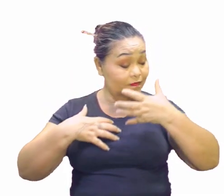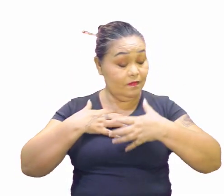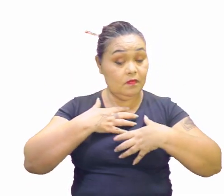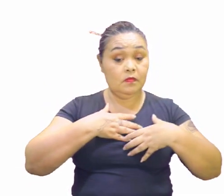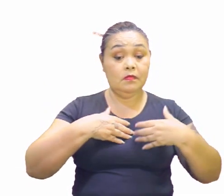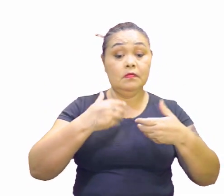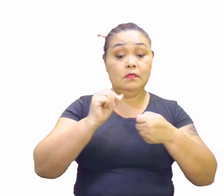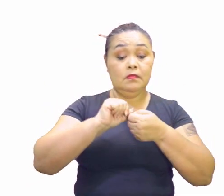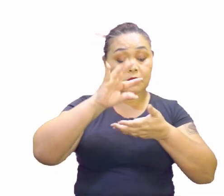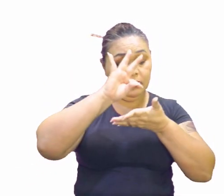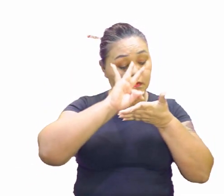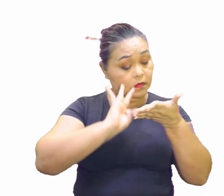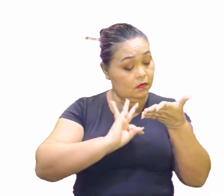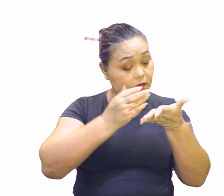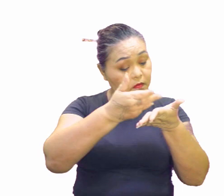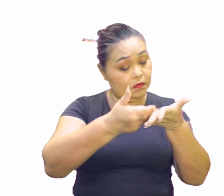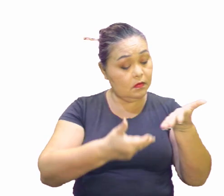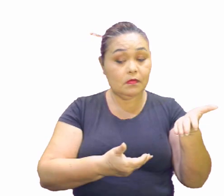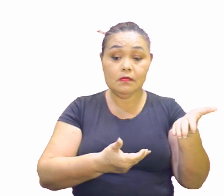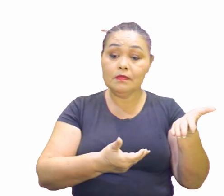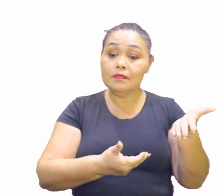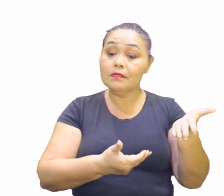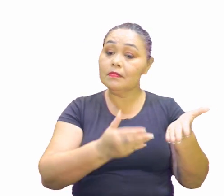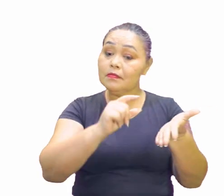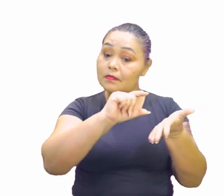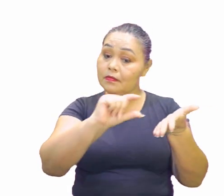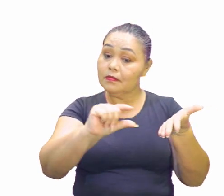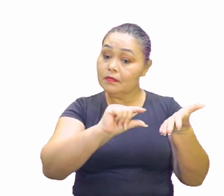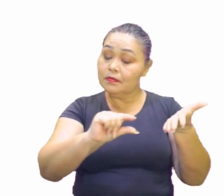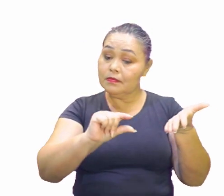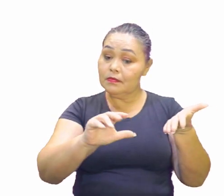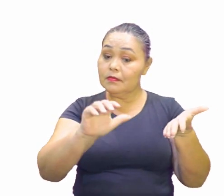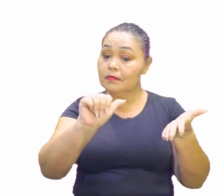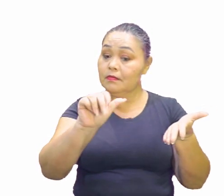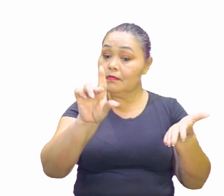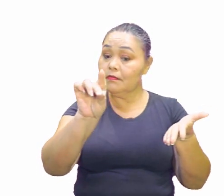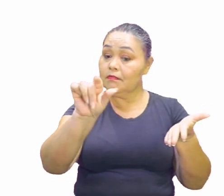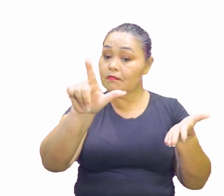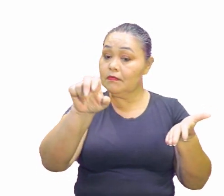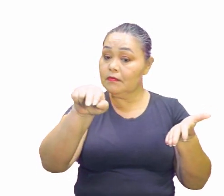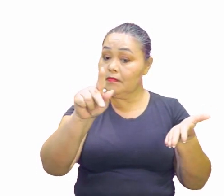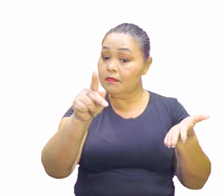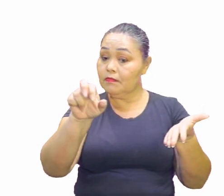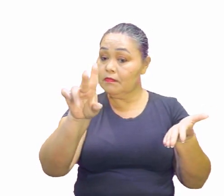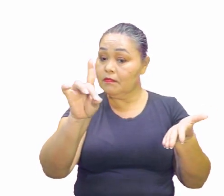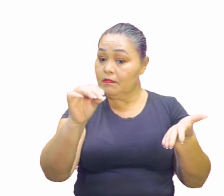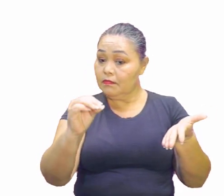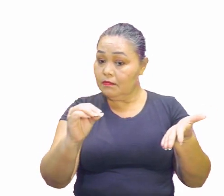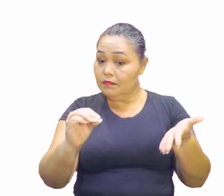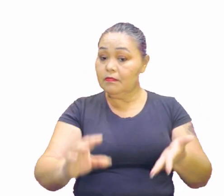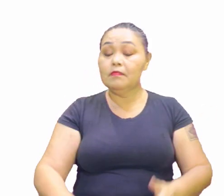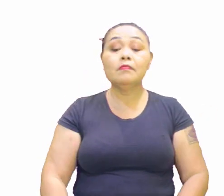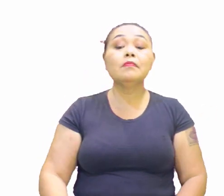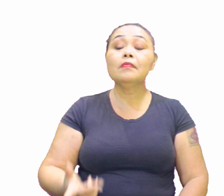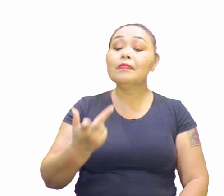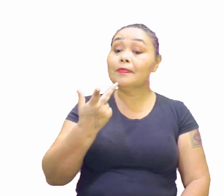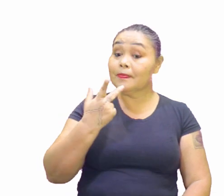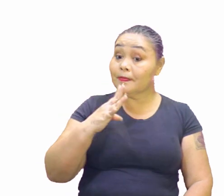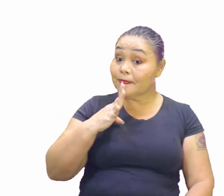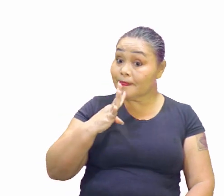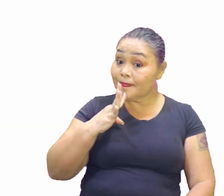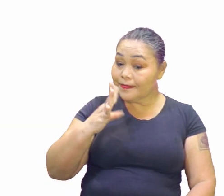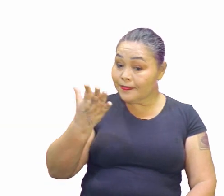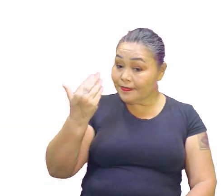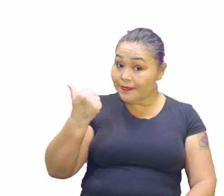presentes no poema, né? Nos versos de Adélia Prado. Vamos conhecer um pouquinho